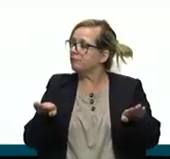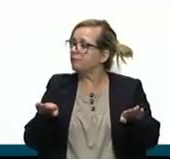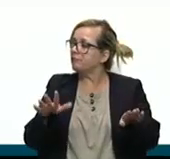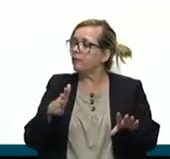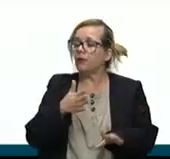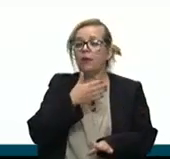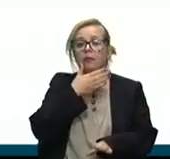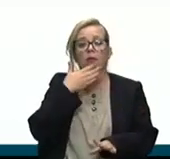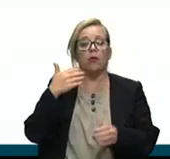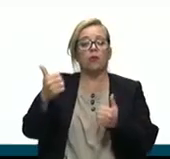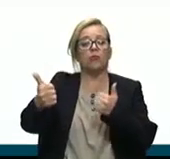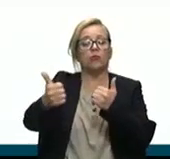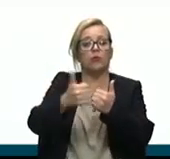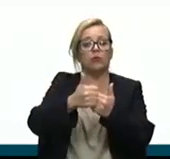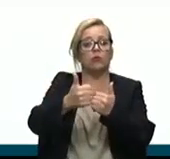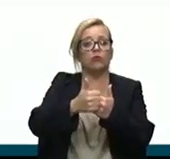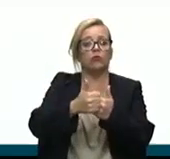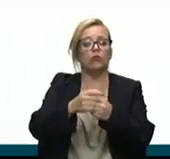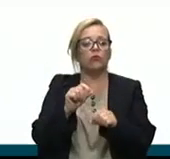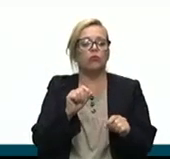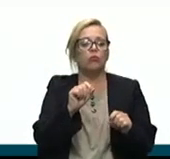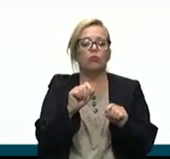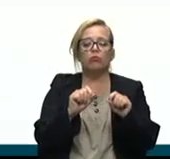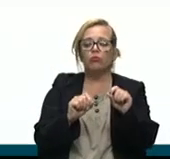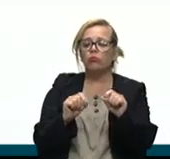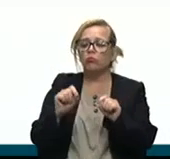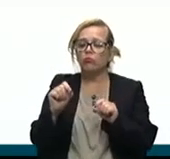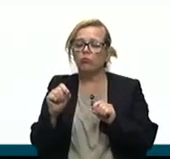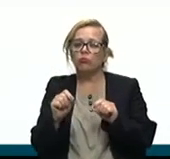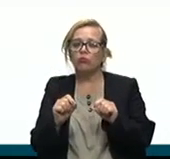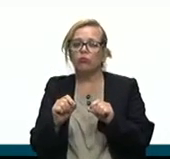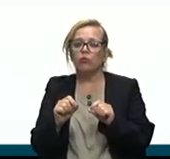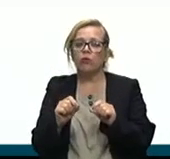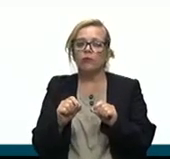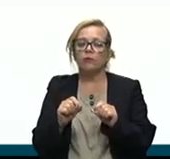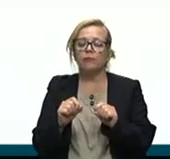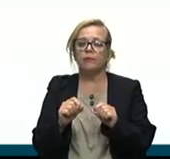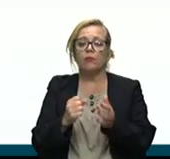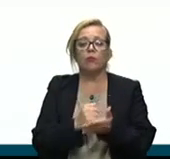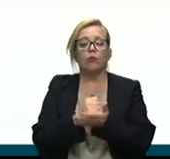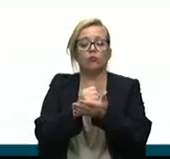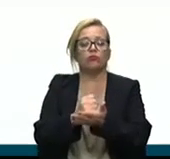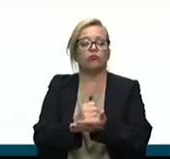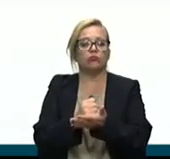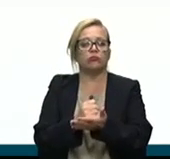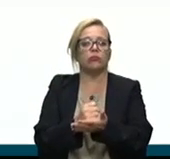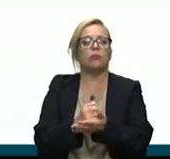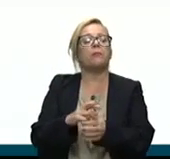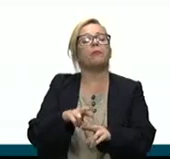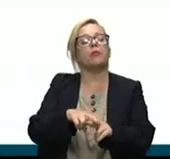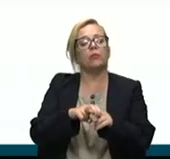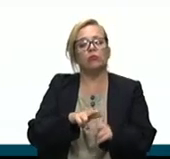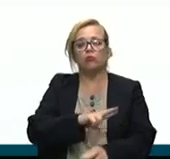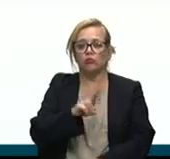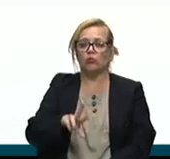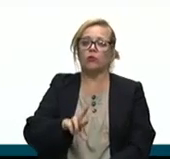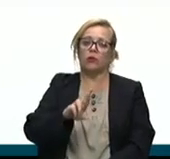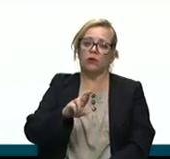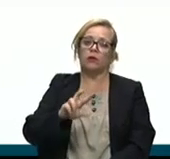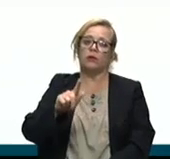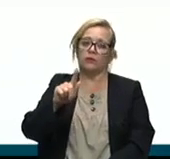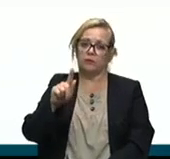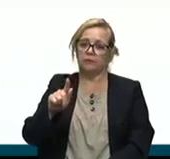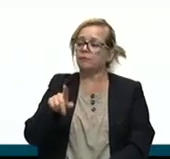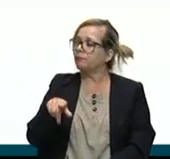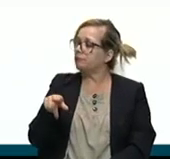melhor aproximação desses pontos. Então essa reta nós chamamos de reta de regressão. O papel desempenhado por